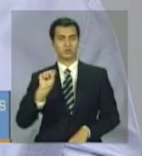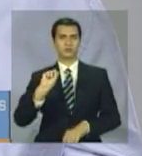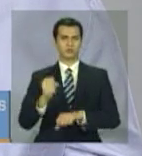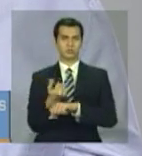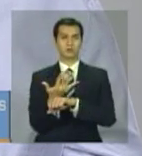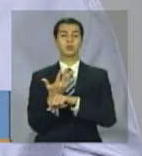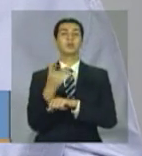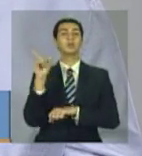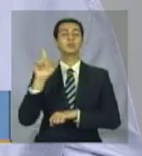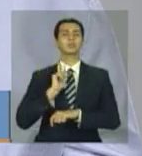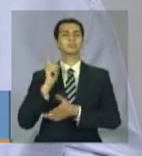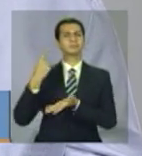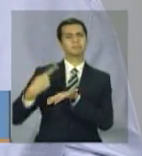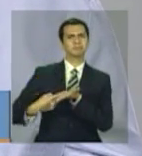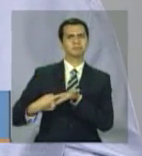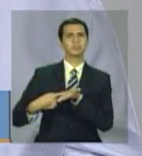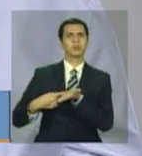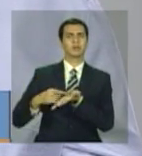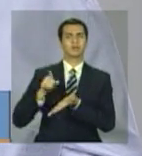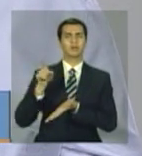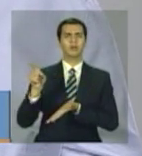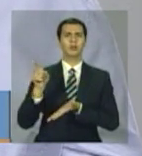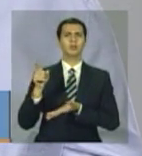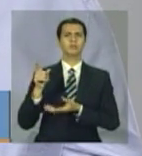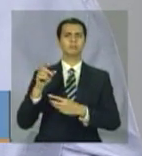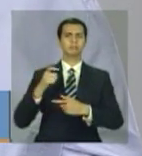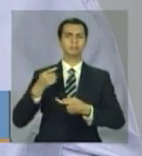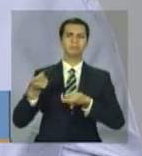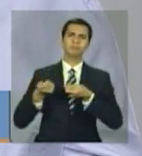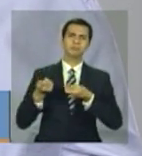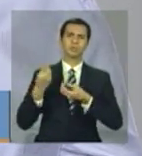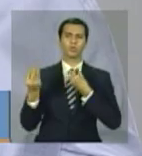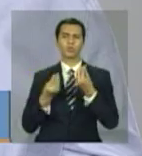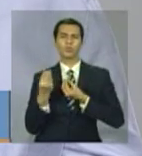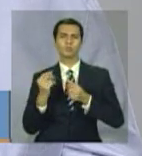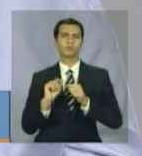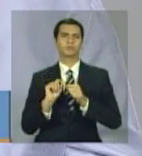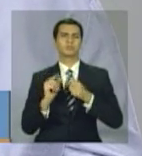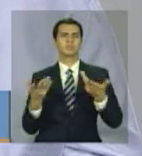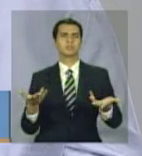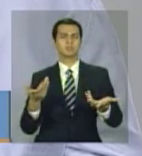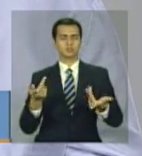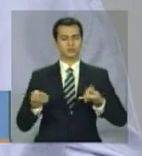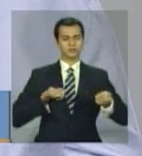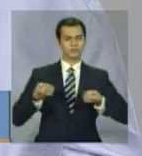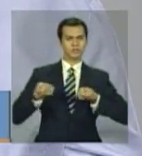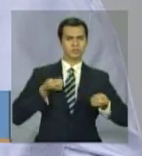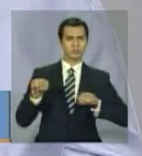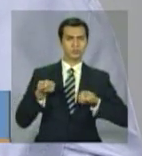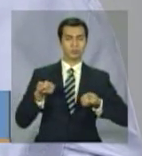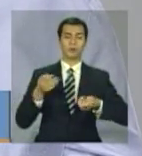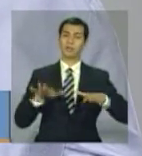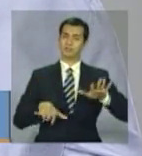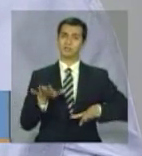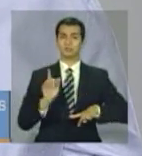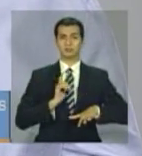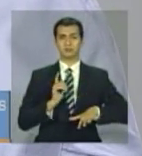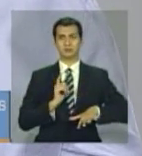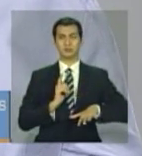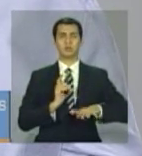Né? Então nós tínhamos gestores, né, equipamento que tinha a gestão pública, outros eram terceirizados, da